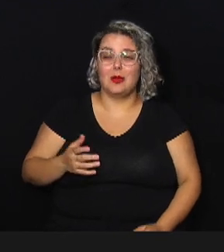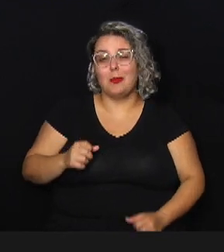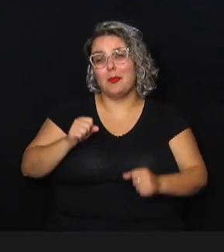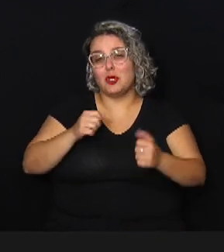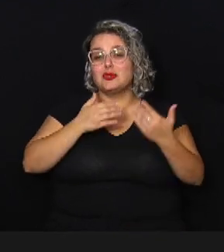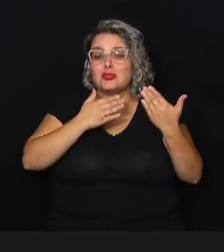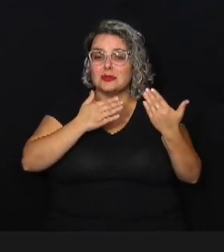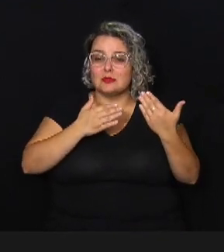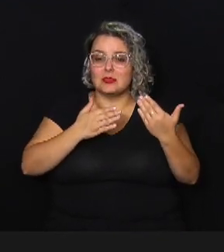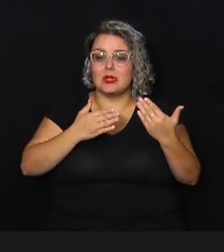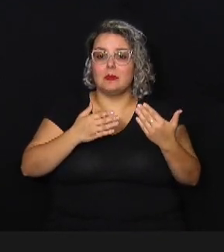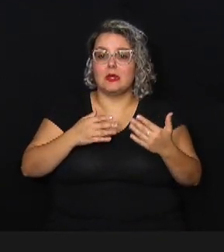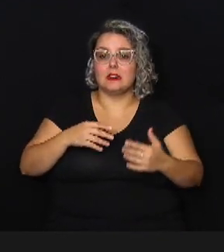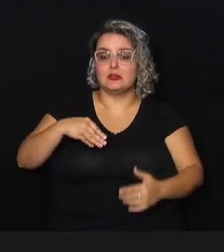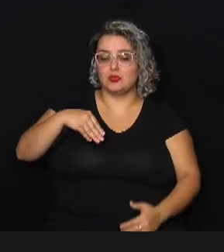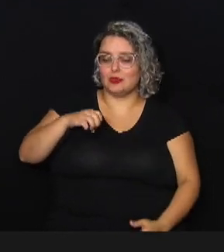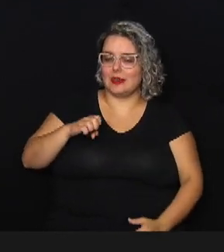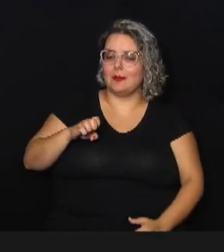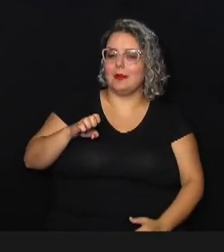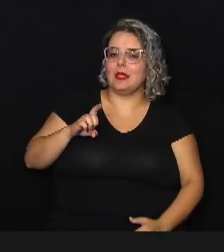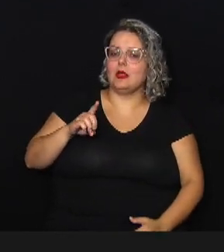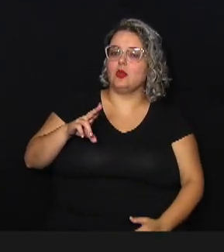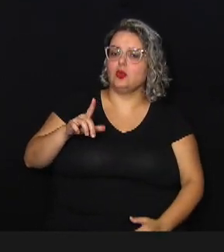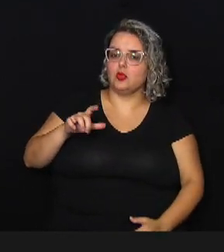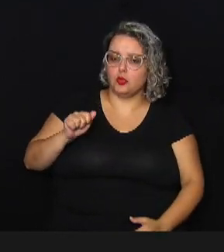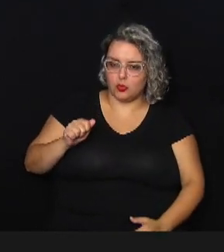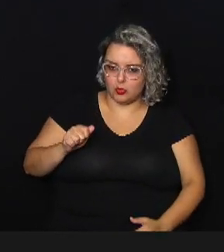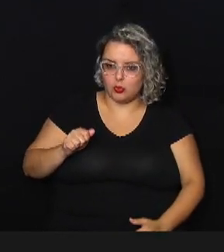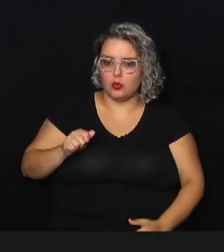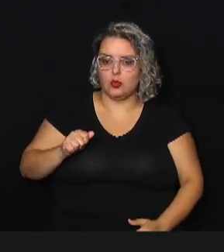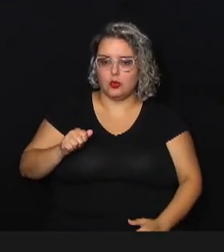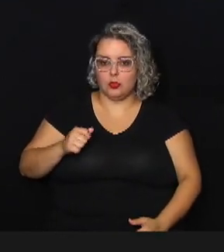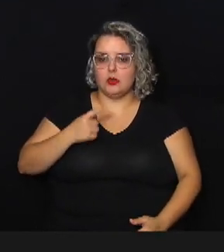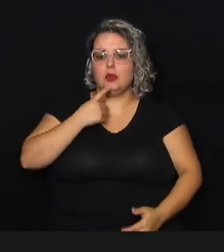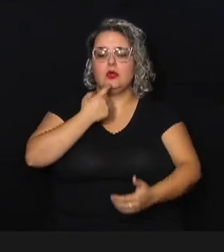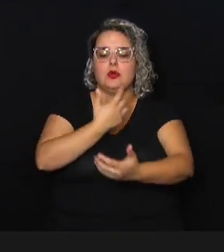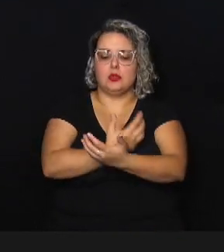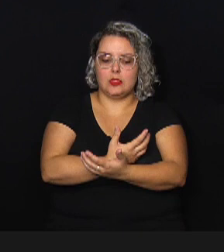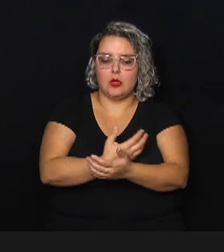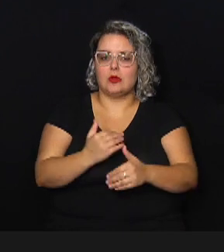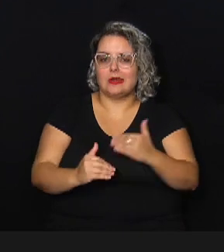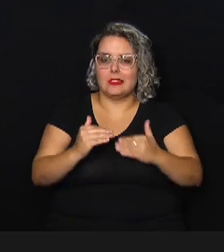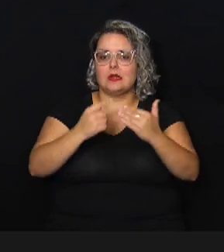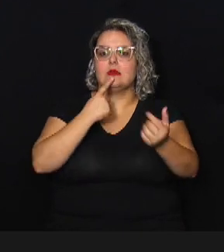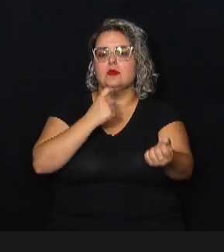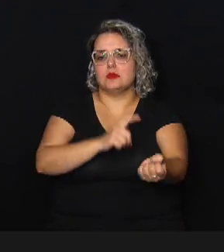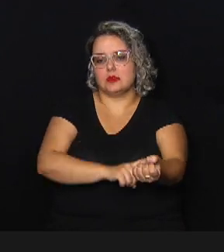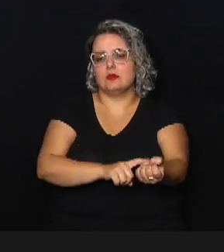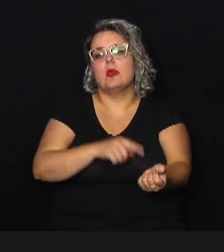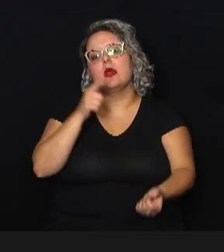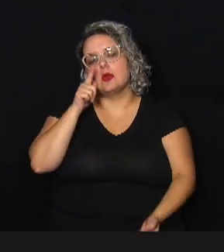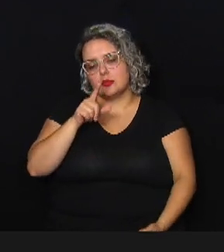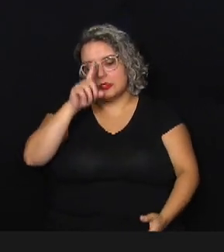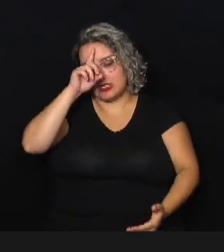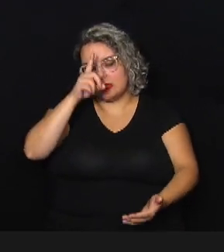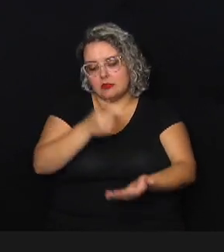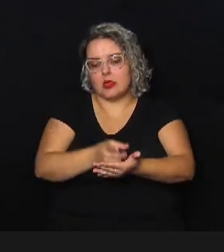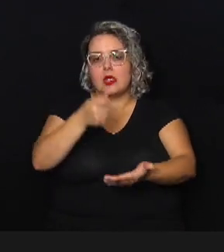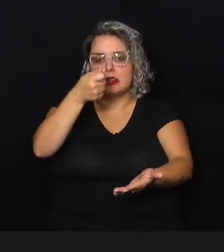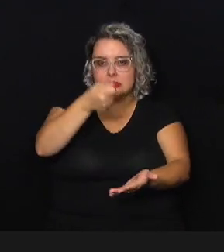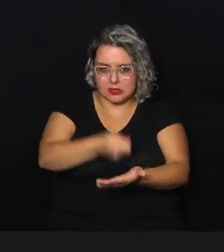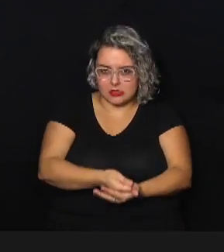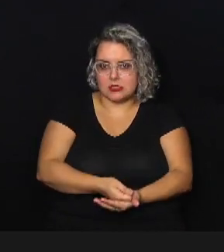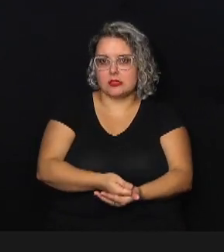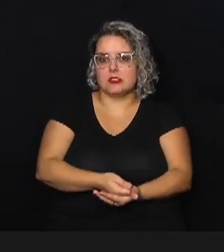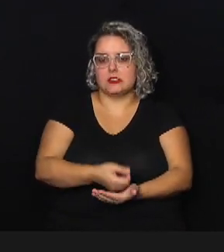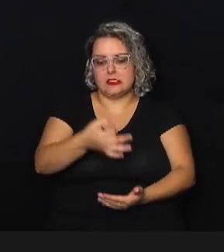da medula, sim. Você coletando o exame lá da fábrica do sangue do paciente, você consegue definir com exatidão